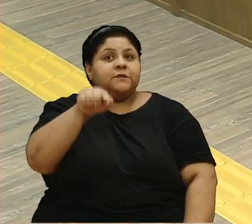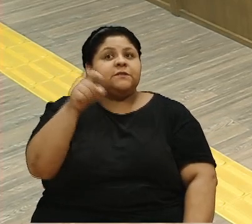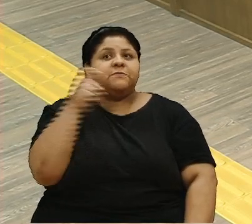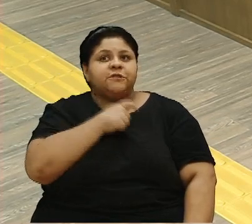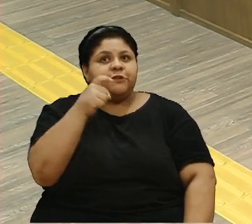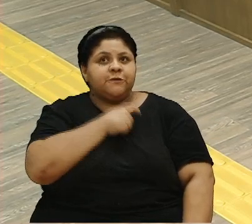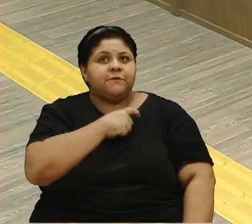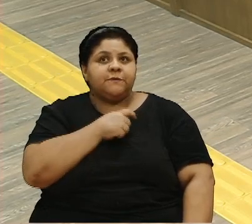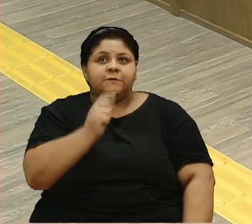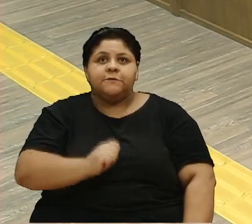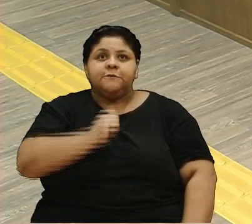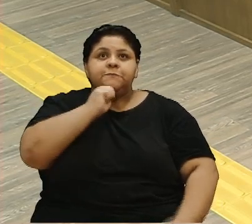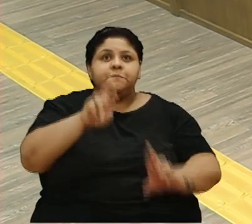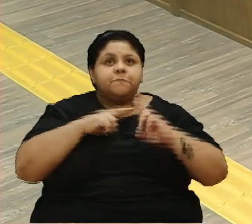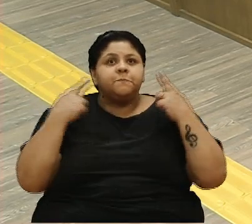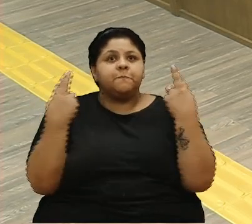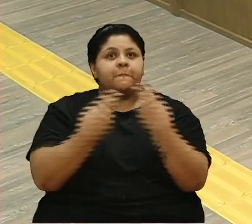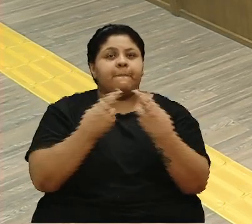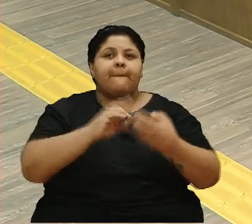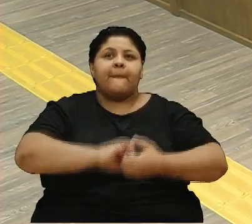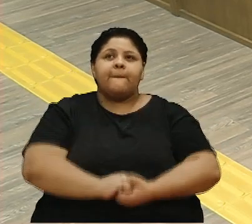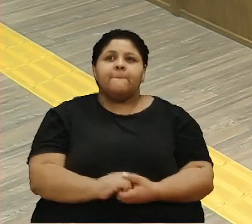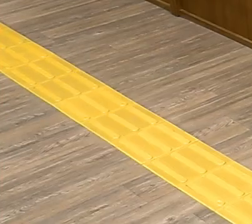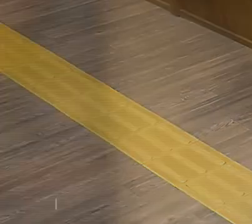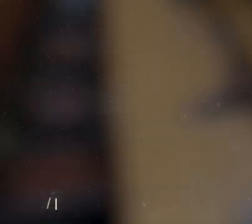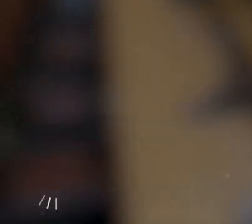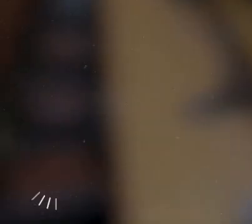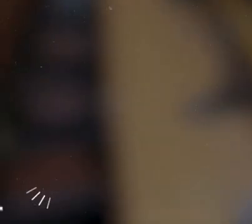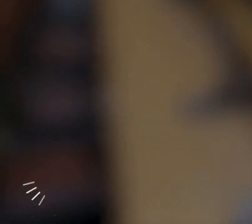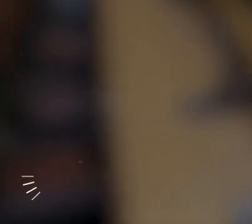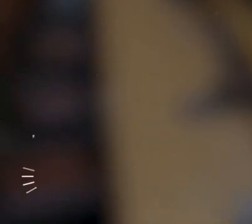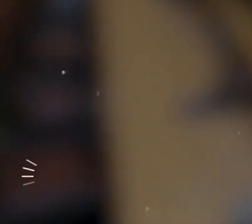favor, sessão suspensa. Presidente, pede para alguém.